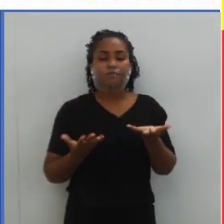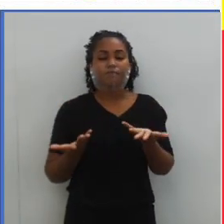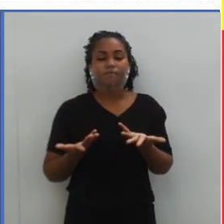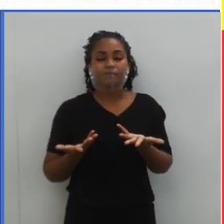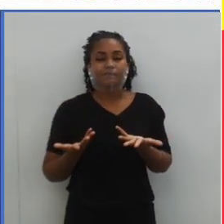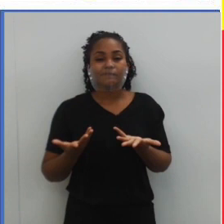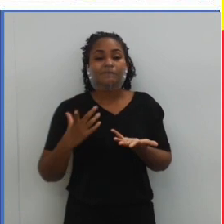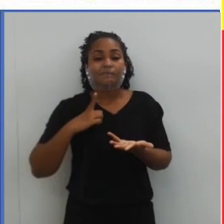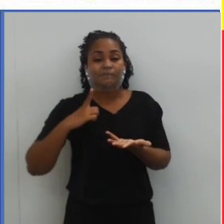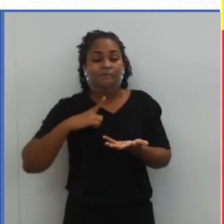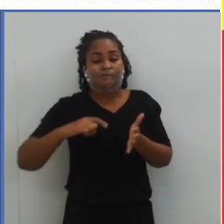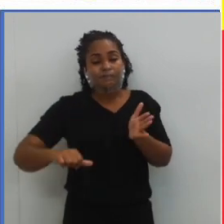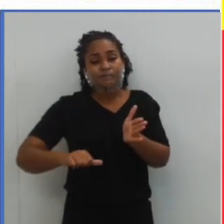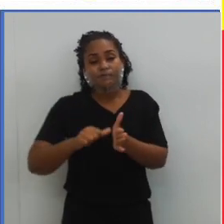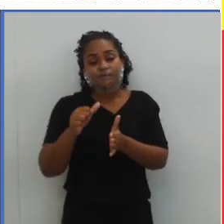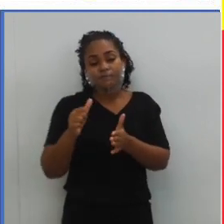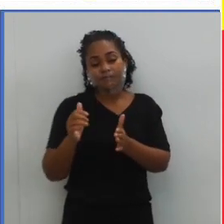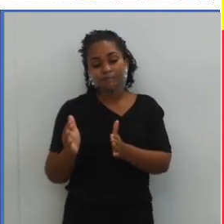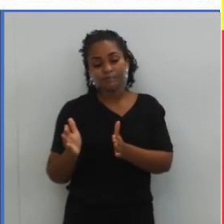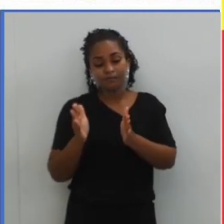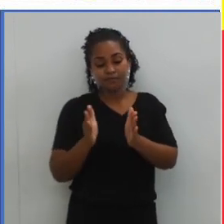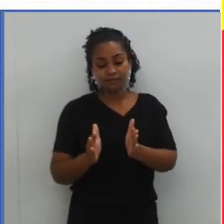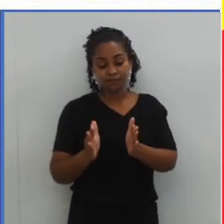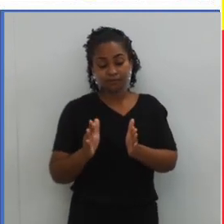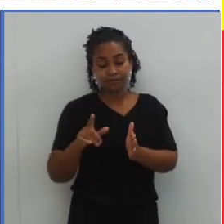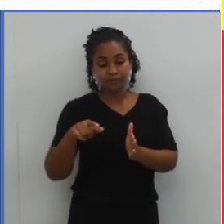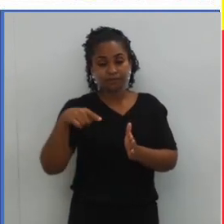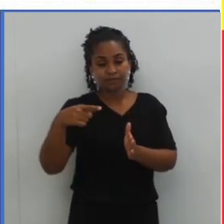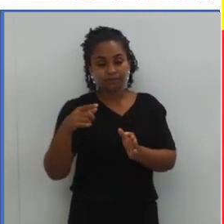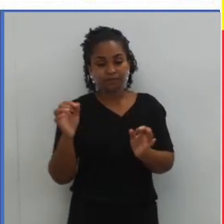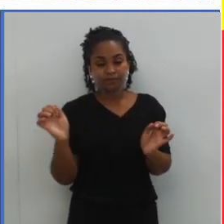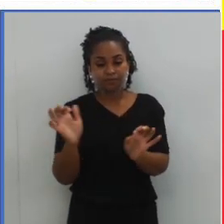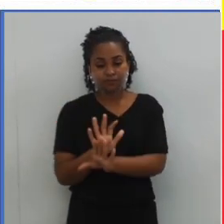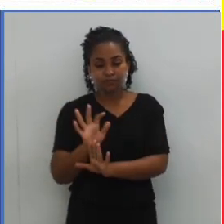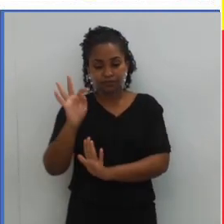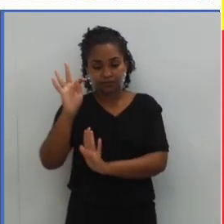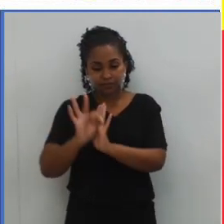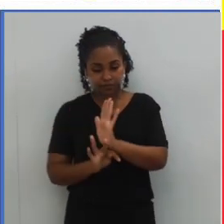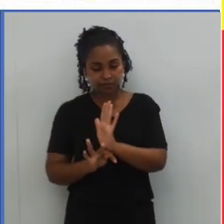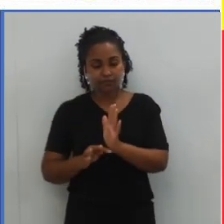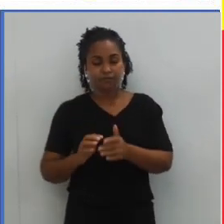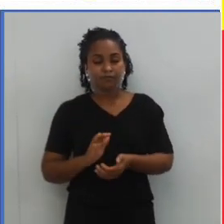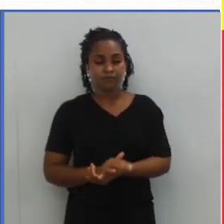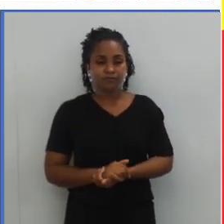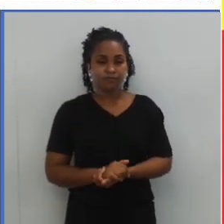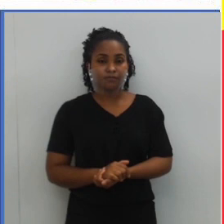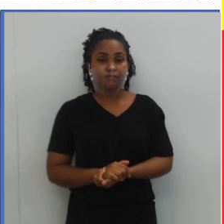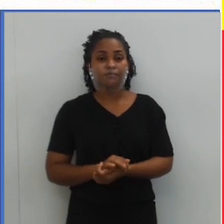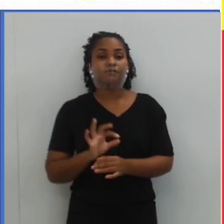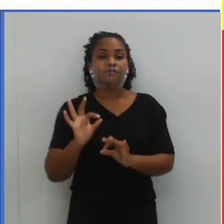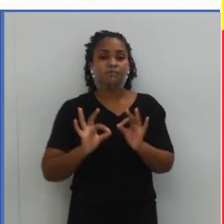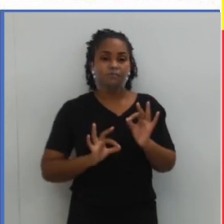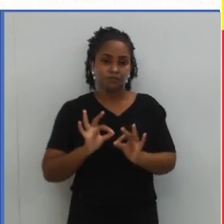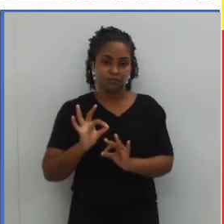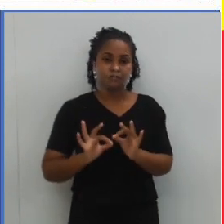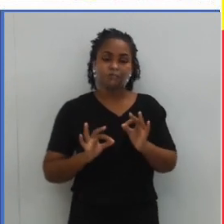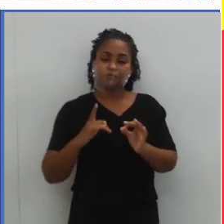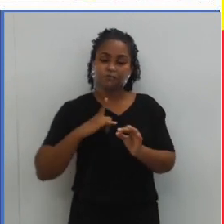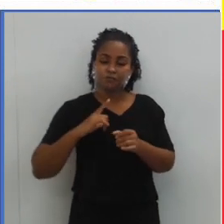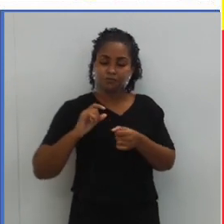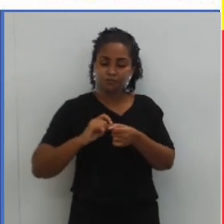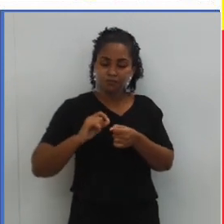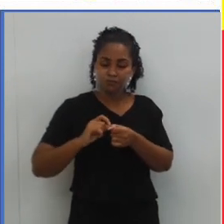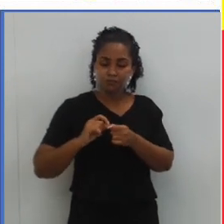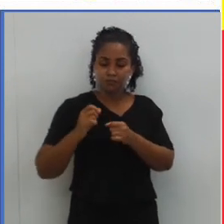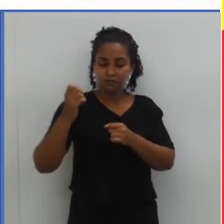primeiras etapas do filme. Depois que o roteiro está pronto, né? O estudador está pronto, então vamos fazer o teste de